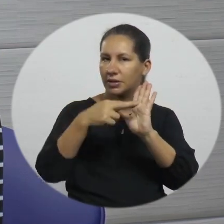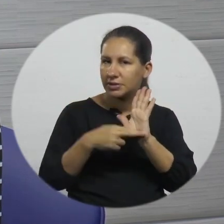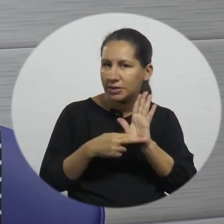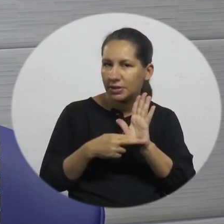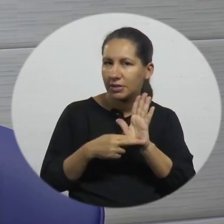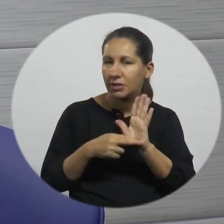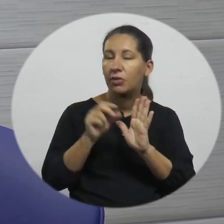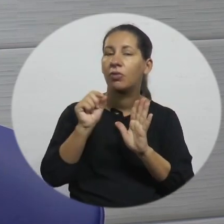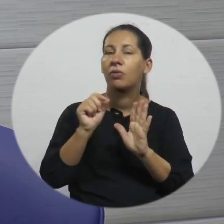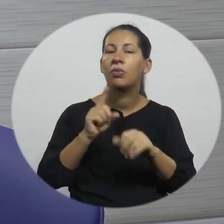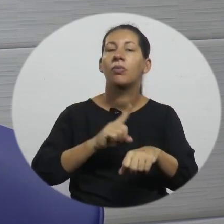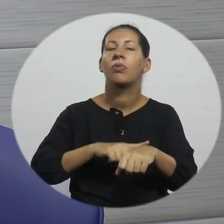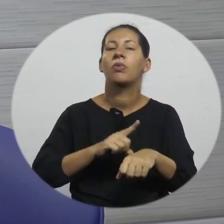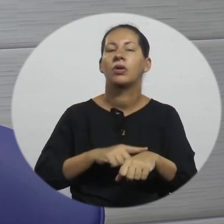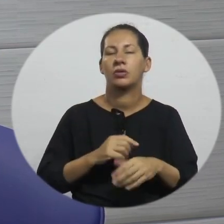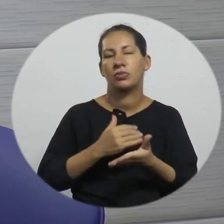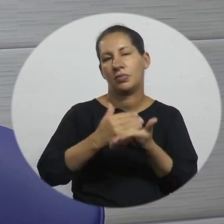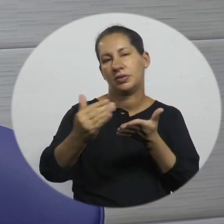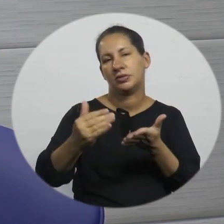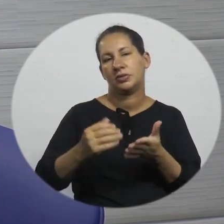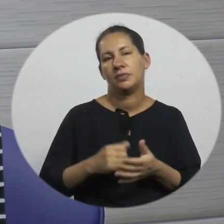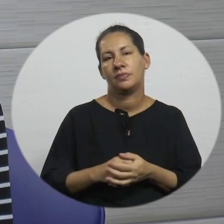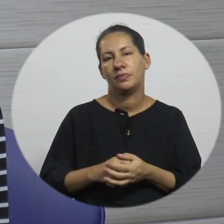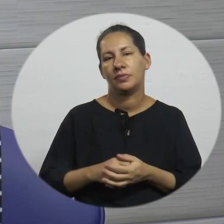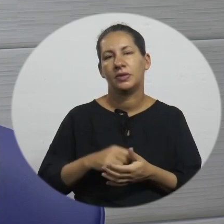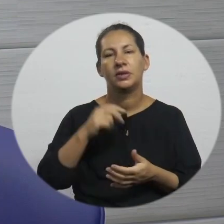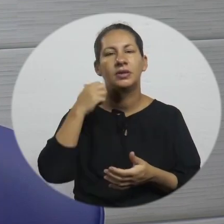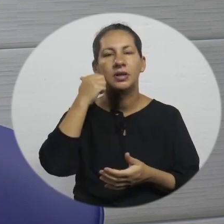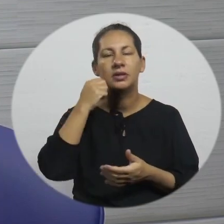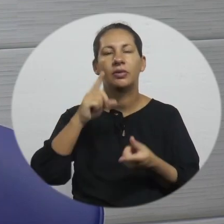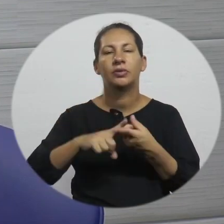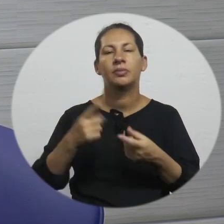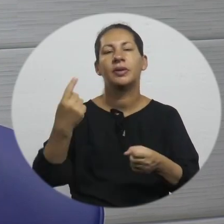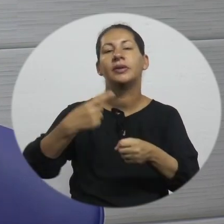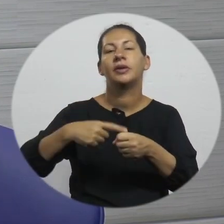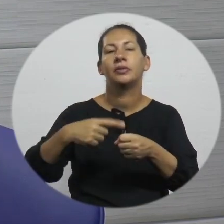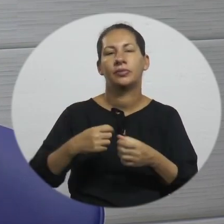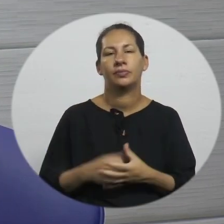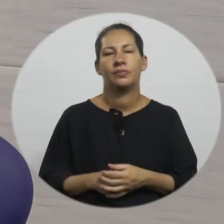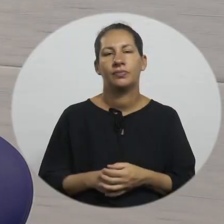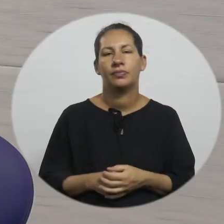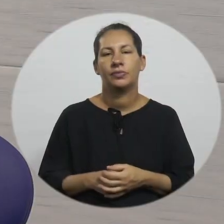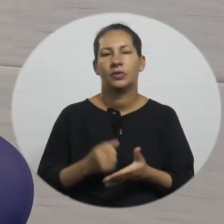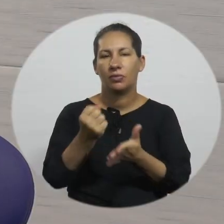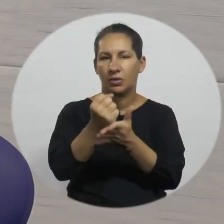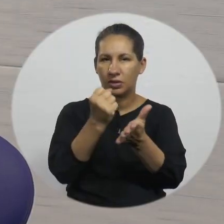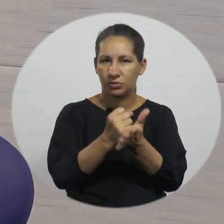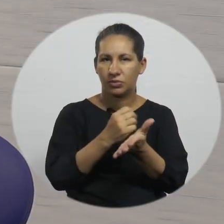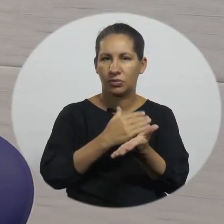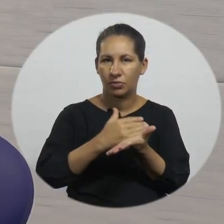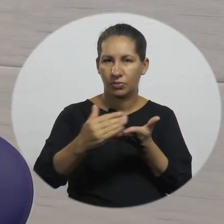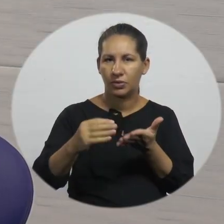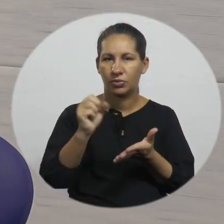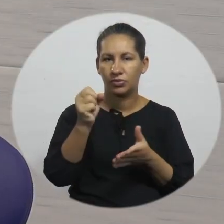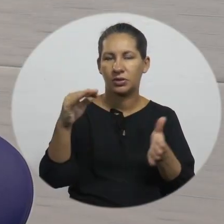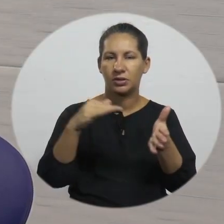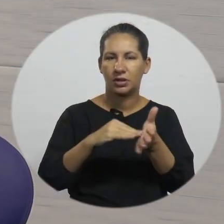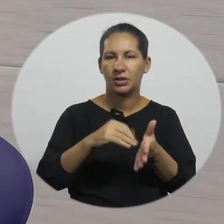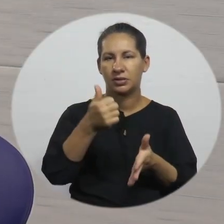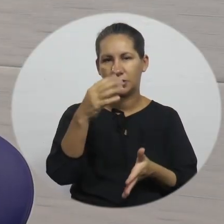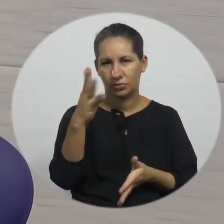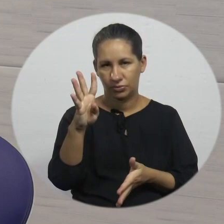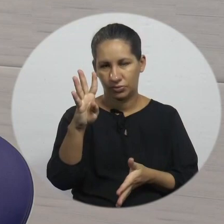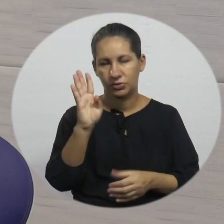regularizar a situação, qual é o horário de funcionamento, tanto na capital quanto no interior do estado? Os cartórios eles funcionam no período de 8